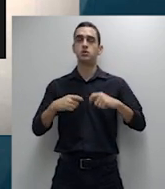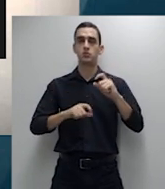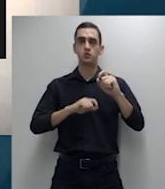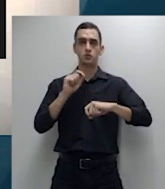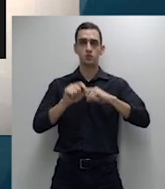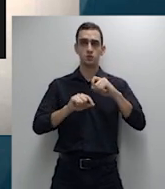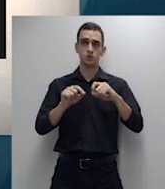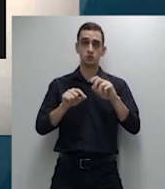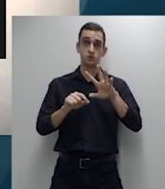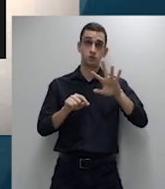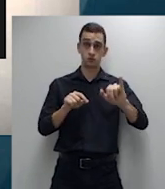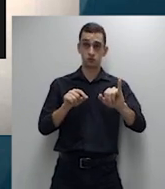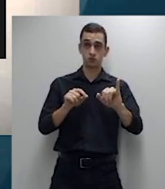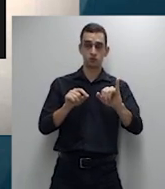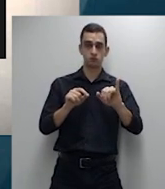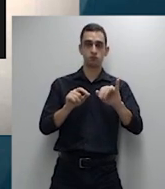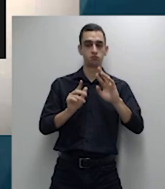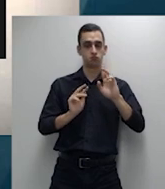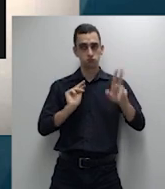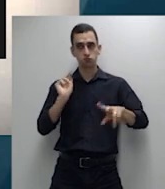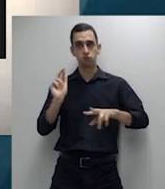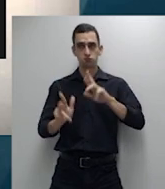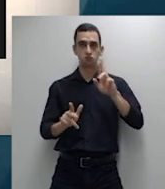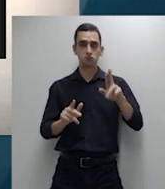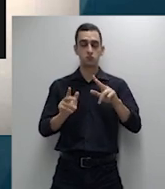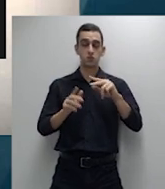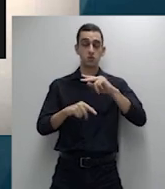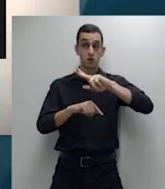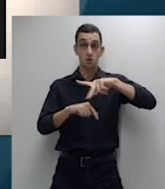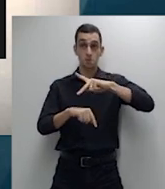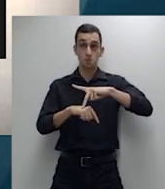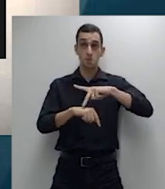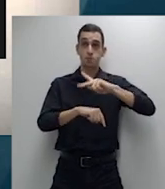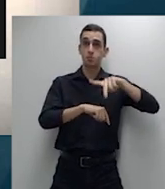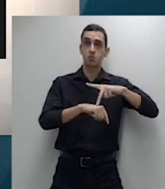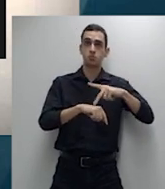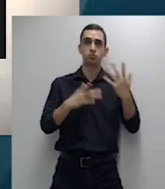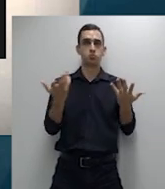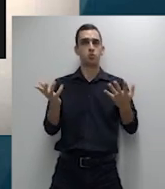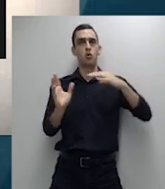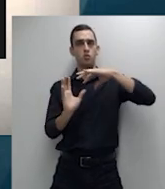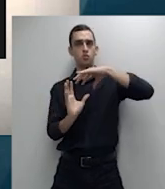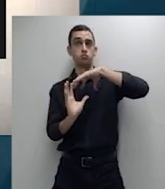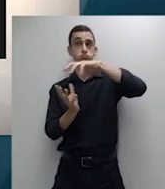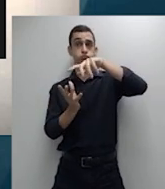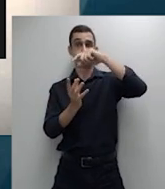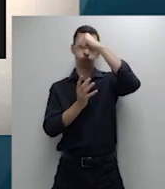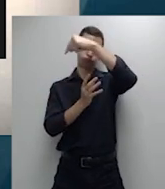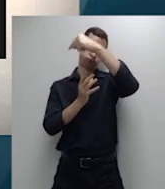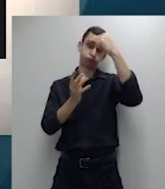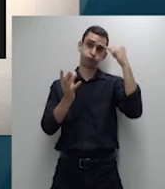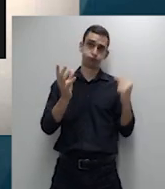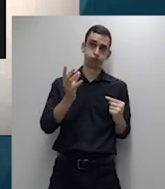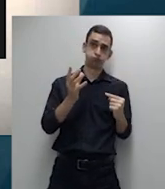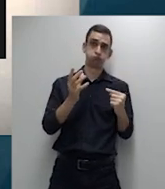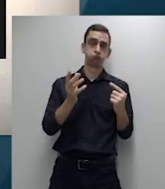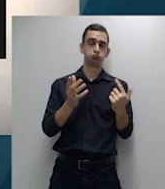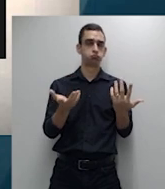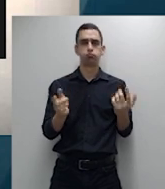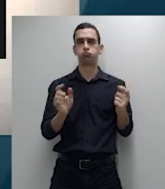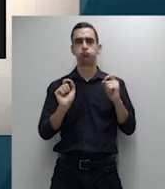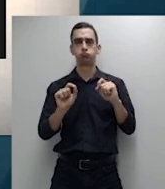ponto a outro do país hoje um ponto a outro do Globo sem a